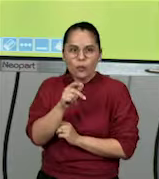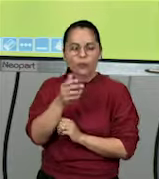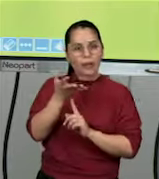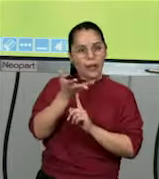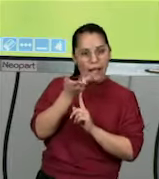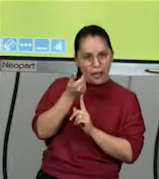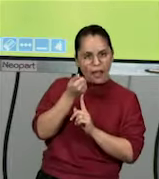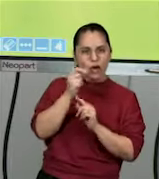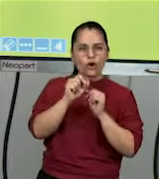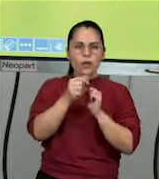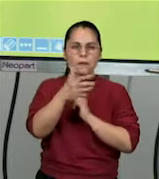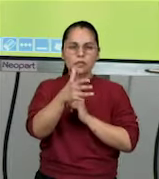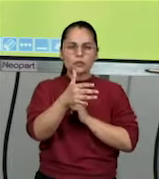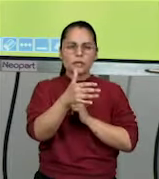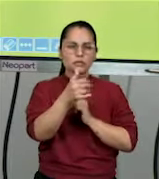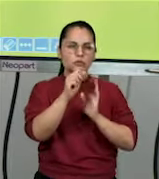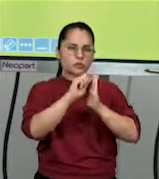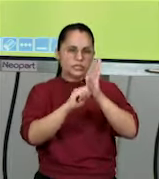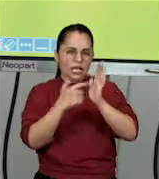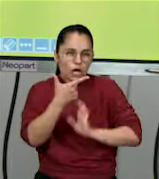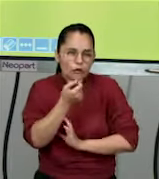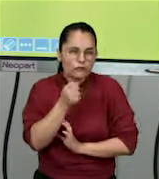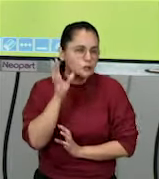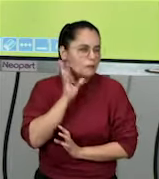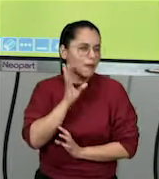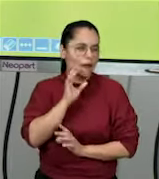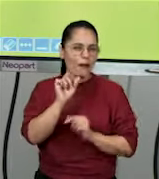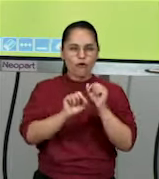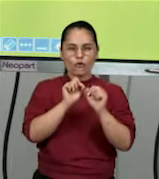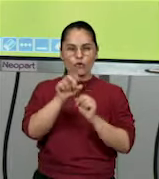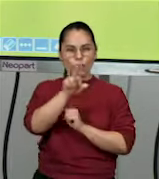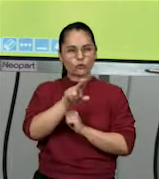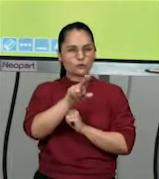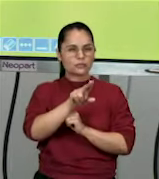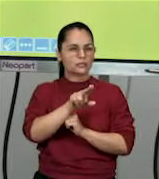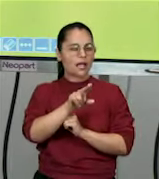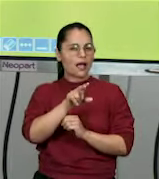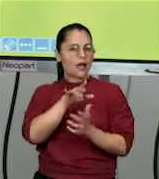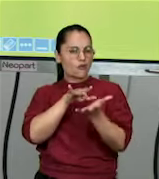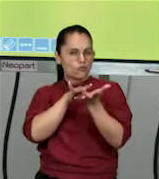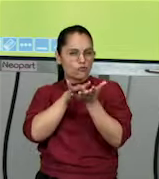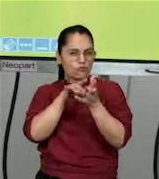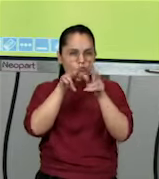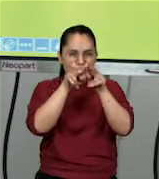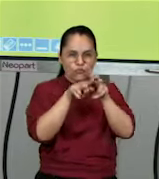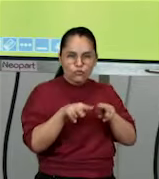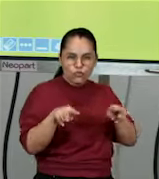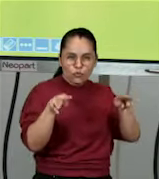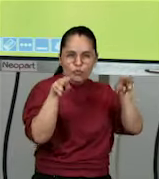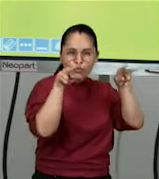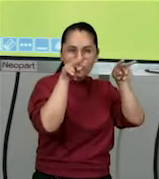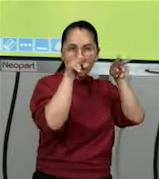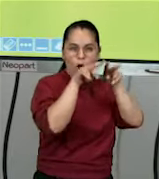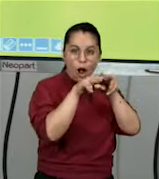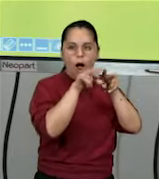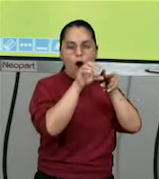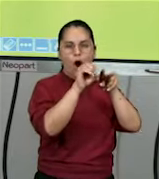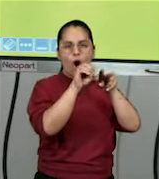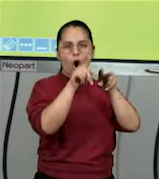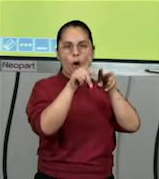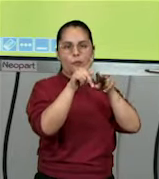estilo em meados do século XX, bem legal, que trabalhava com ilusão ótica. E essa ideia de optical mesmo,